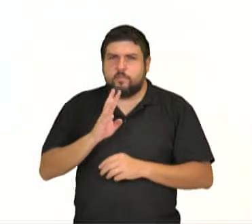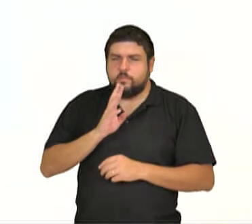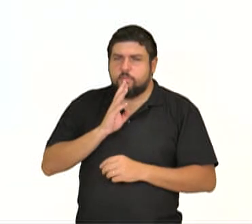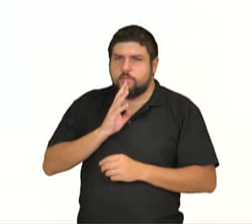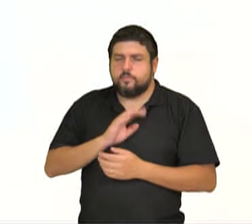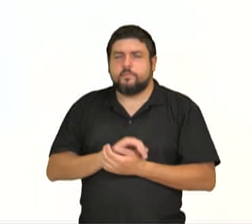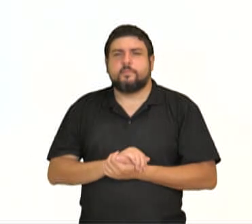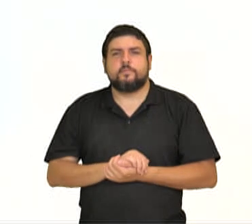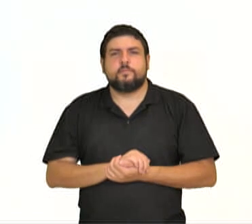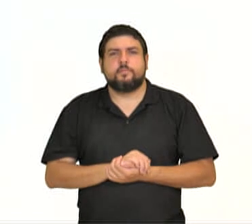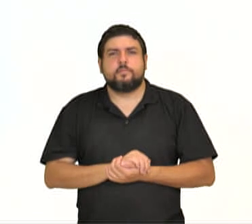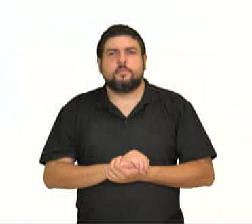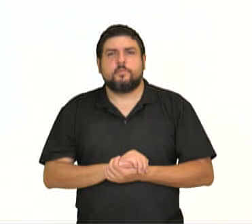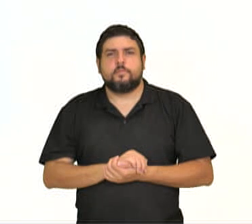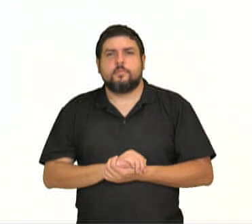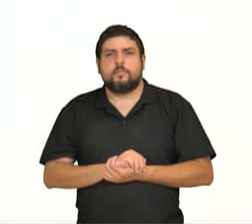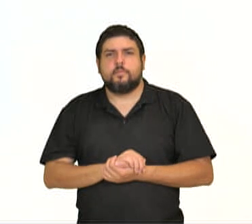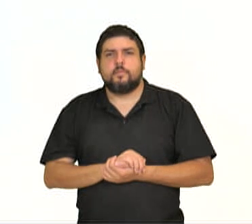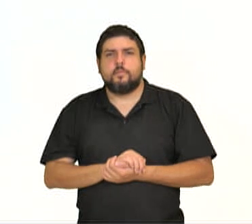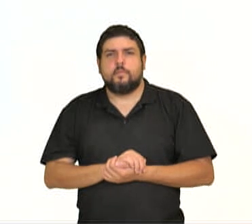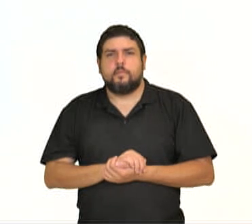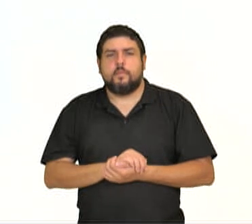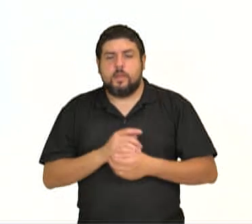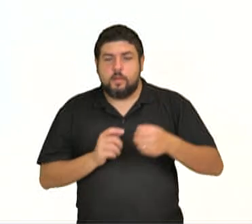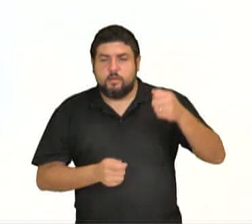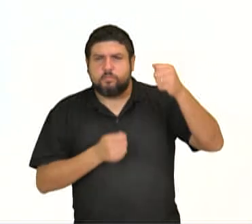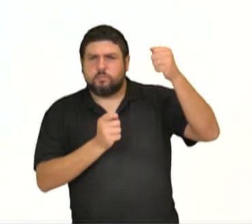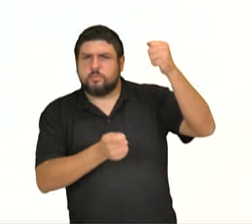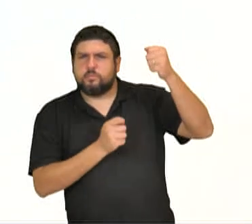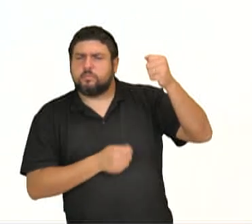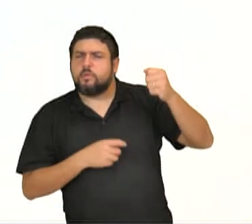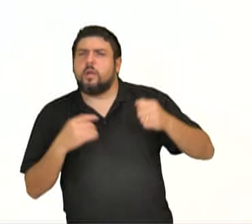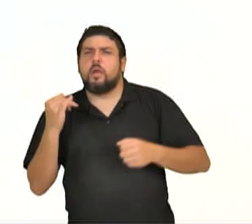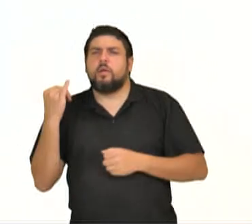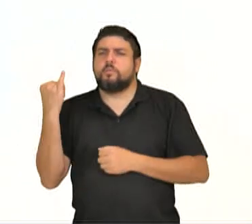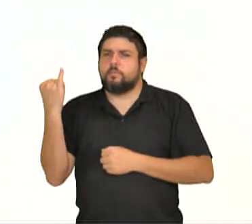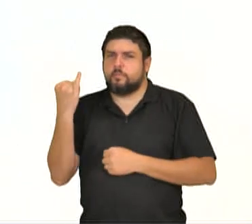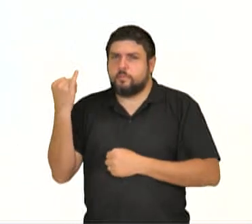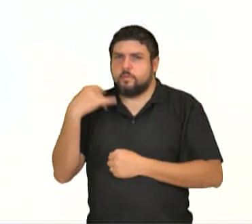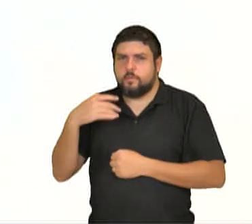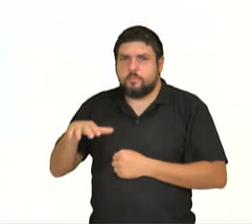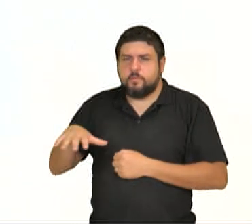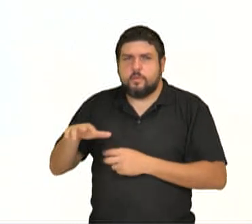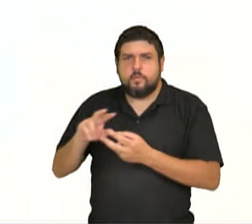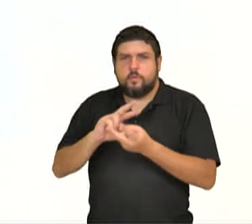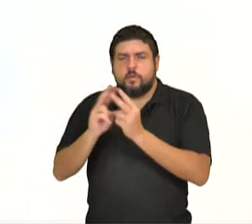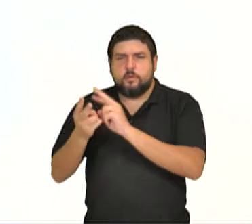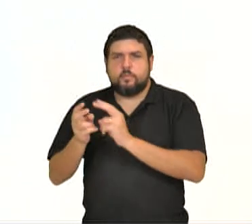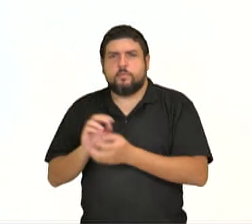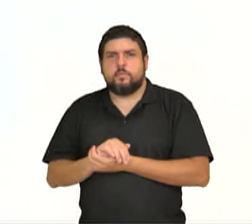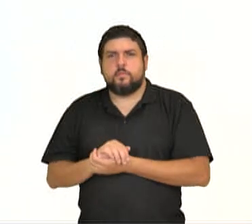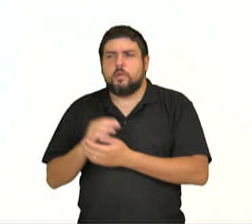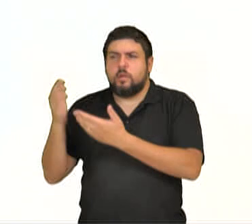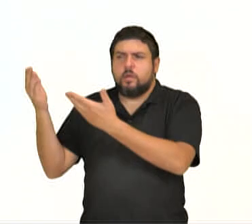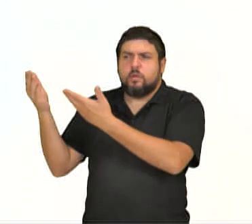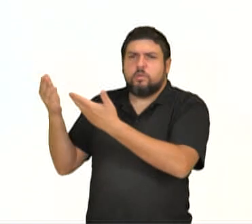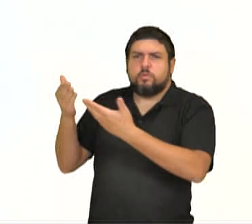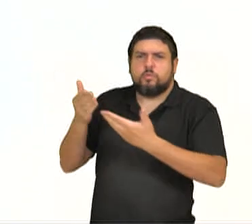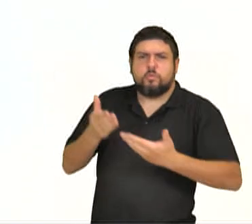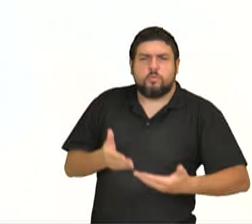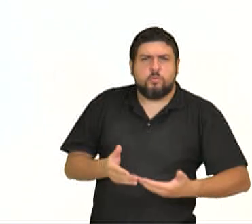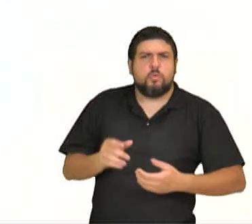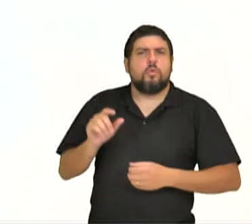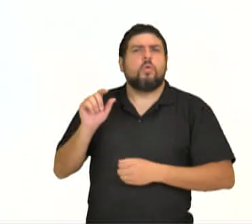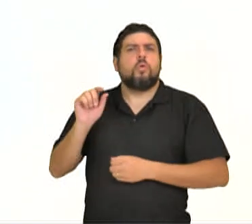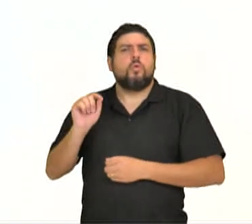O berimbau é um elemento fundamental na capoeira. É um instrumento trazido pelos negros angolanos